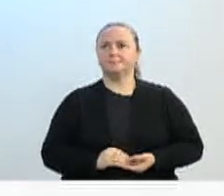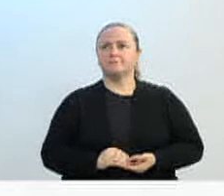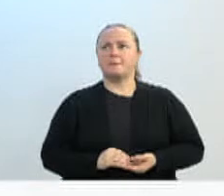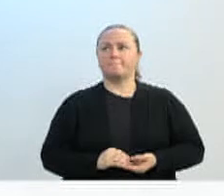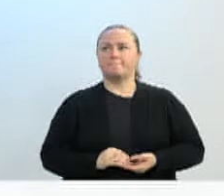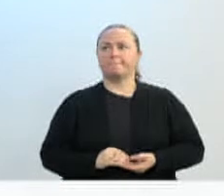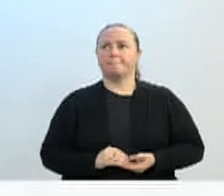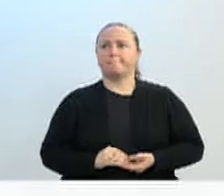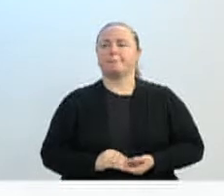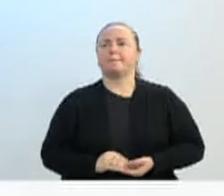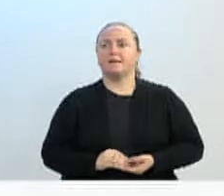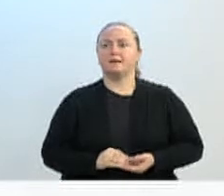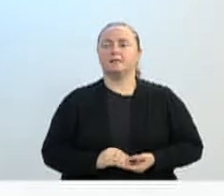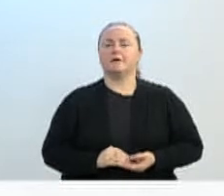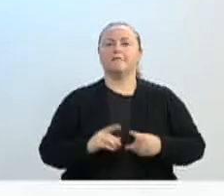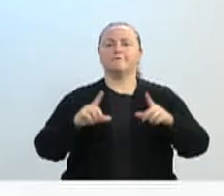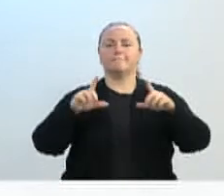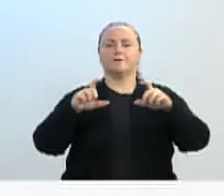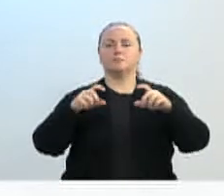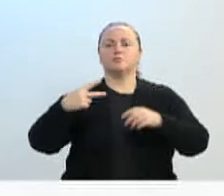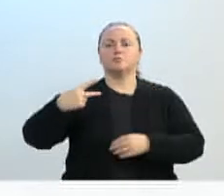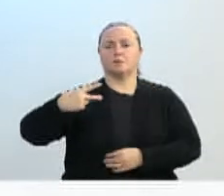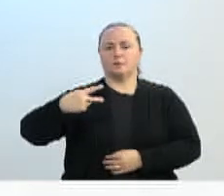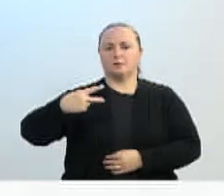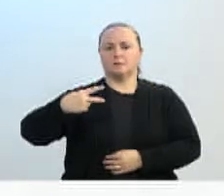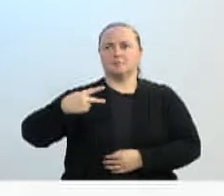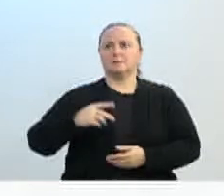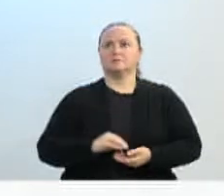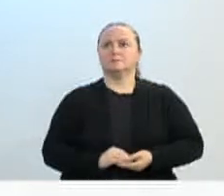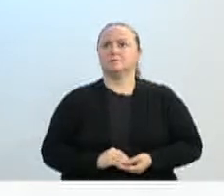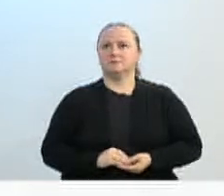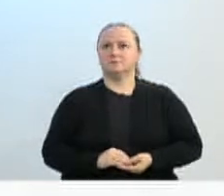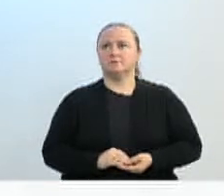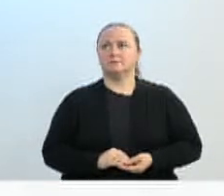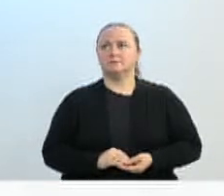reproduzir a imagem 2, para quem ainda não viu essa vergonha.